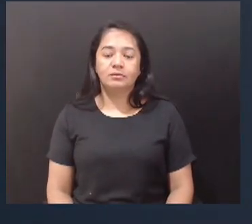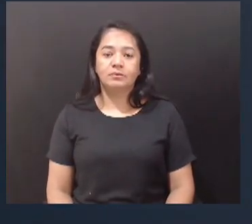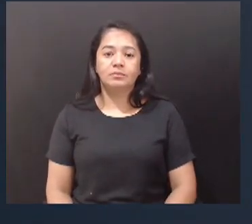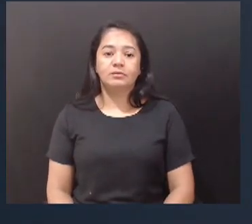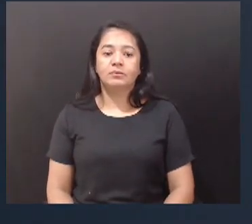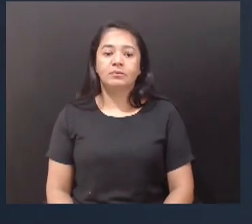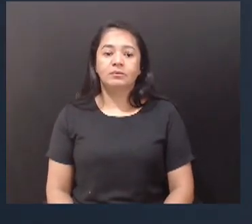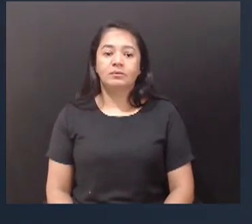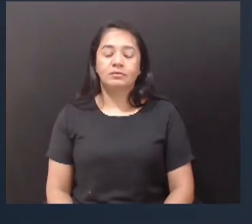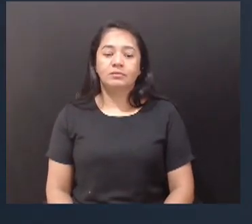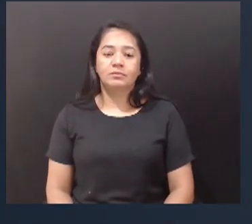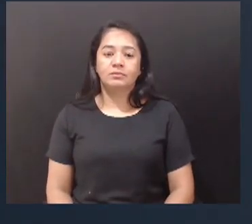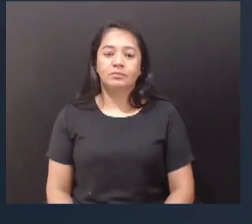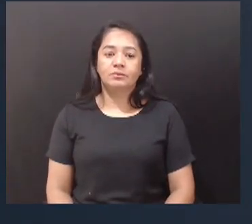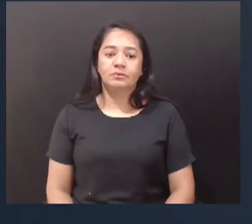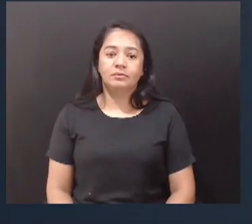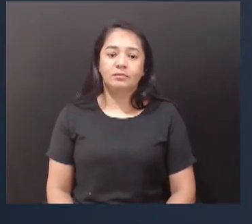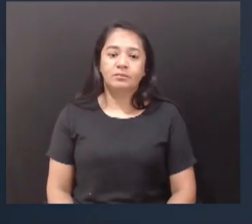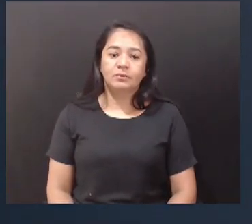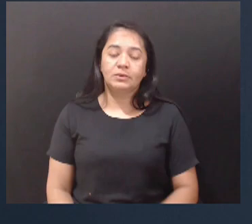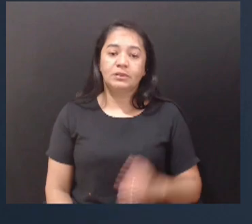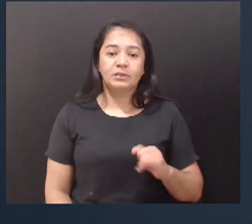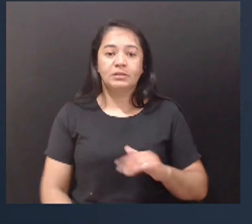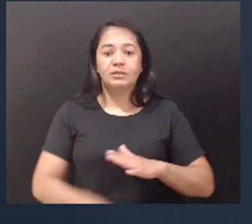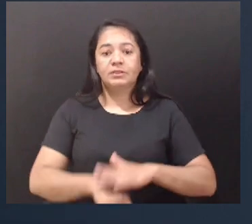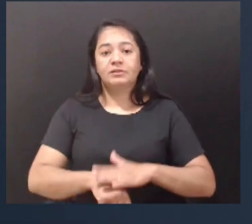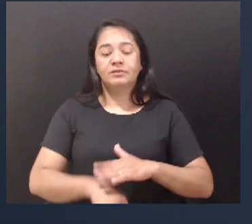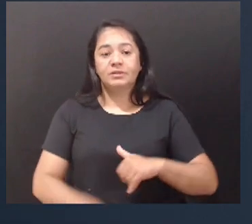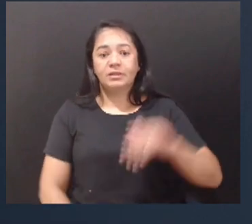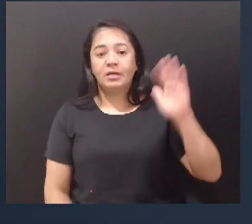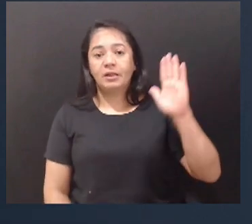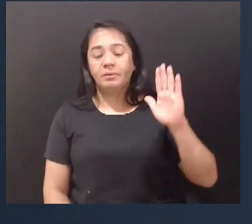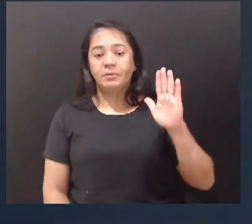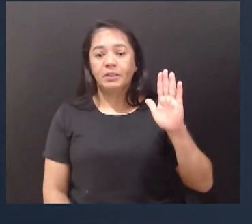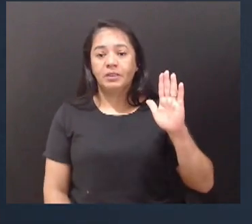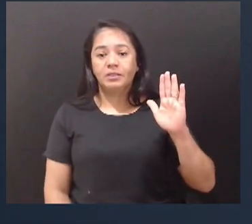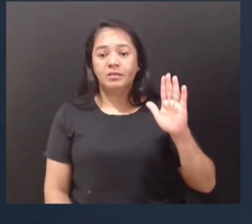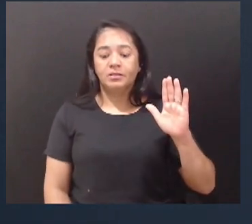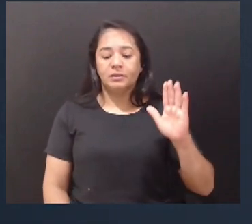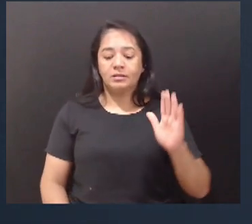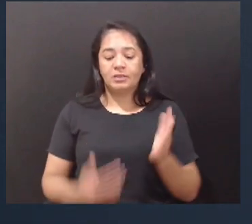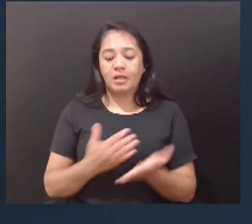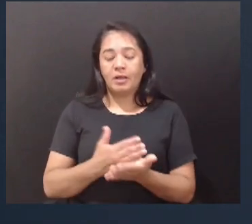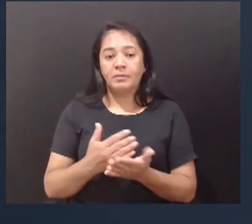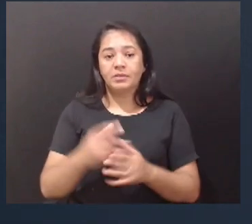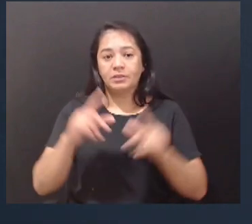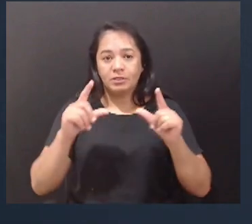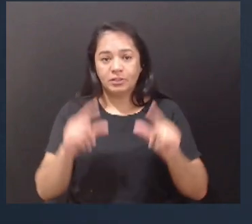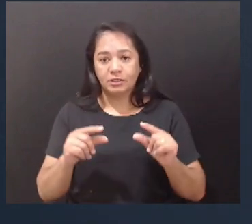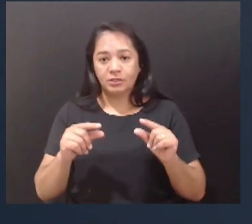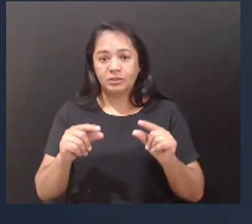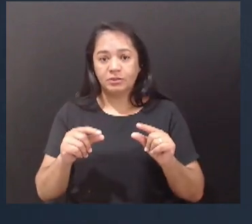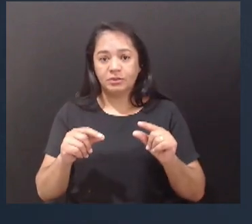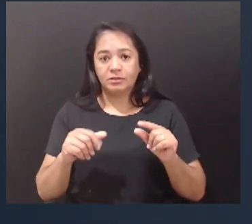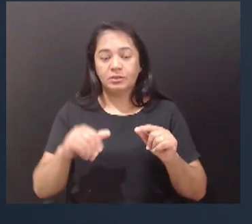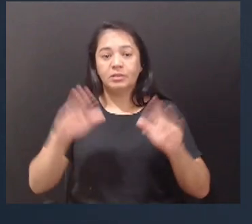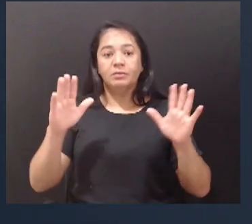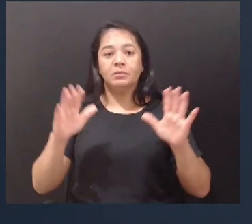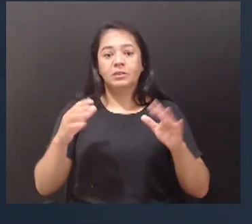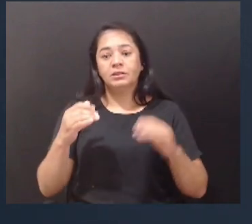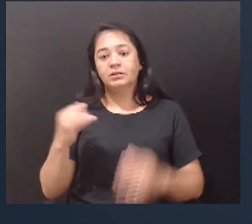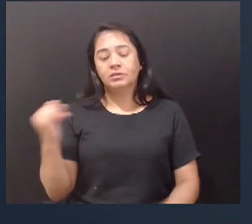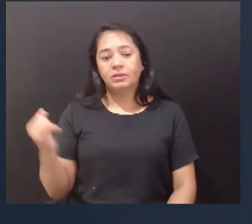Se fazendo esse aporte a mais, de fato, vai diminuir o valor da parcela para ela ter mais folga, isso é importante,